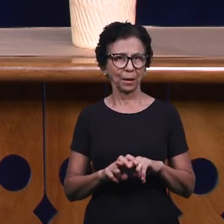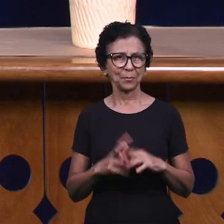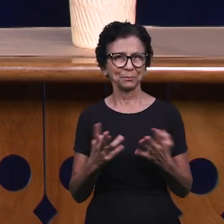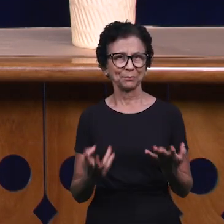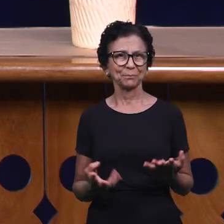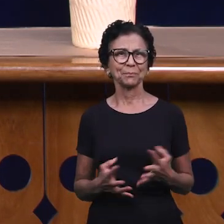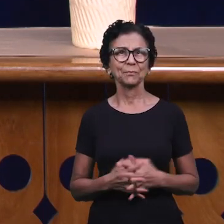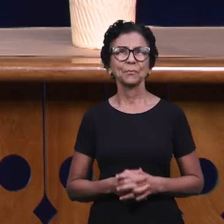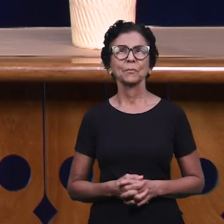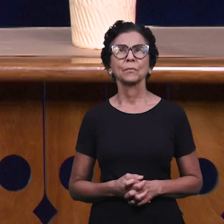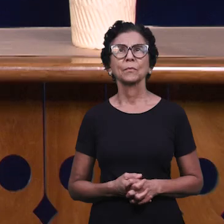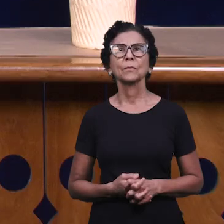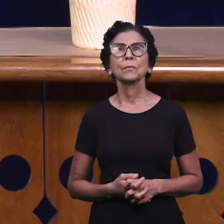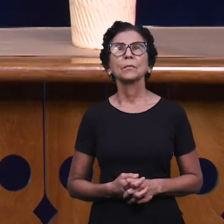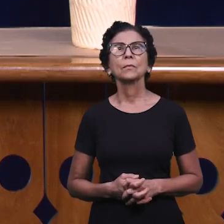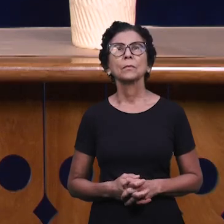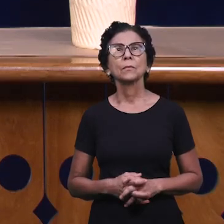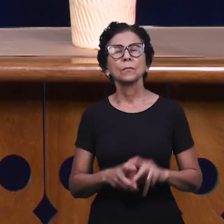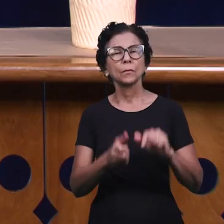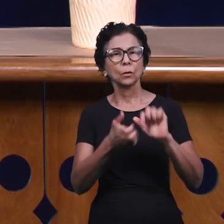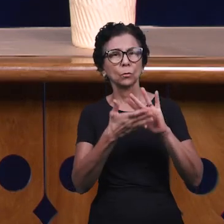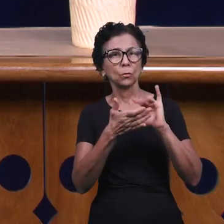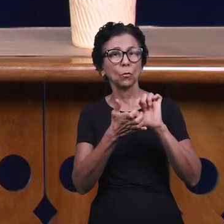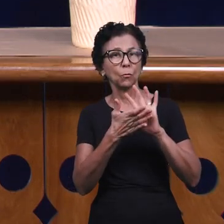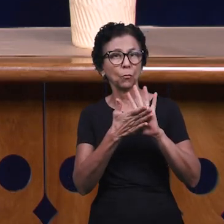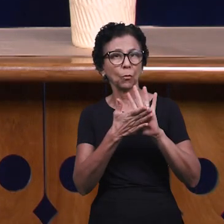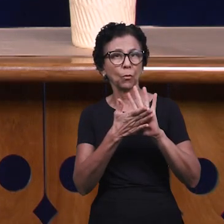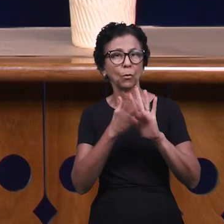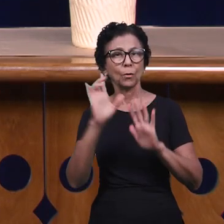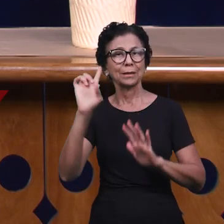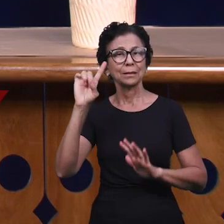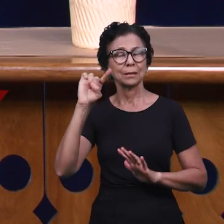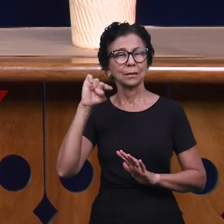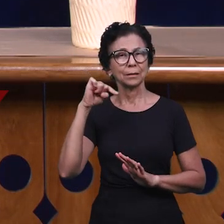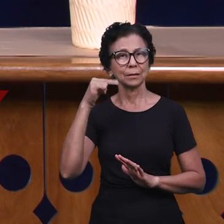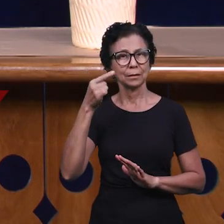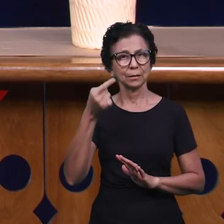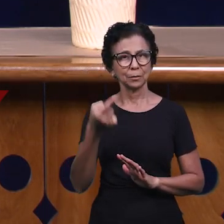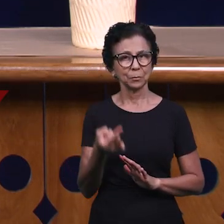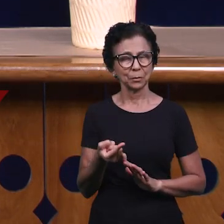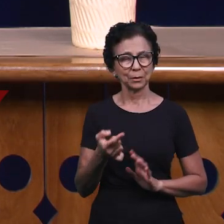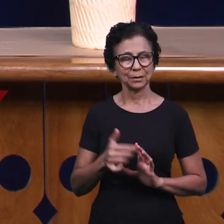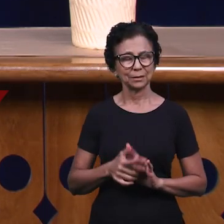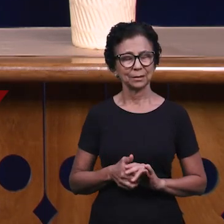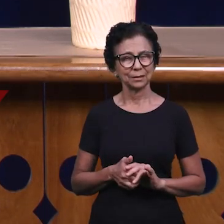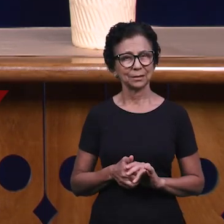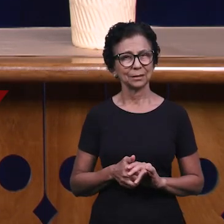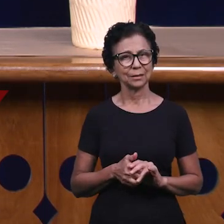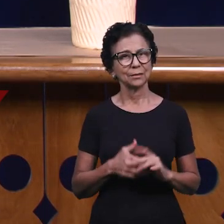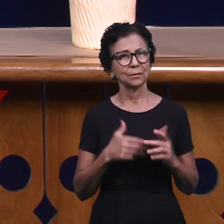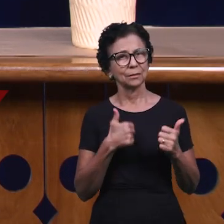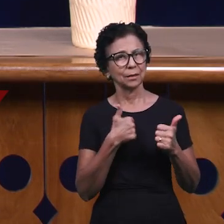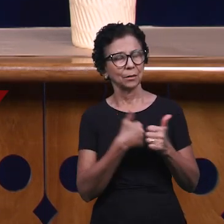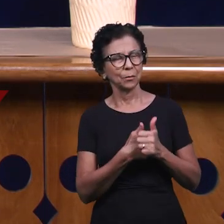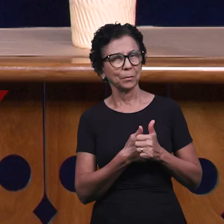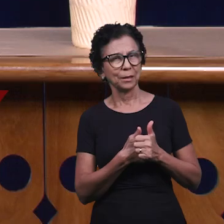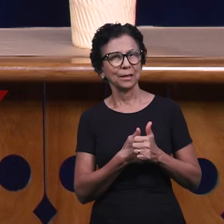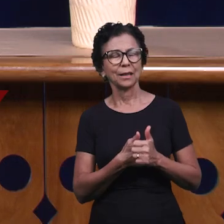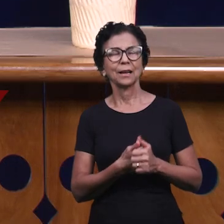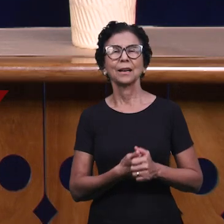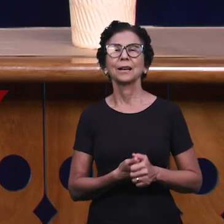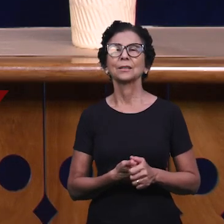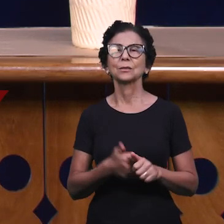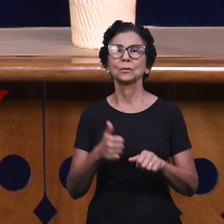assentar. Nós teremos agora um louvor. Logo em seguida ao louvor, você vai acompanhar, vai participar